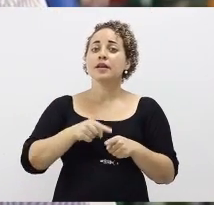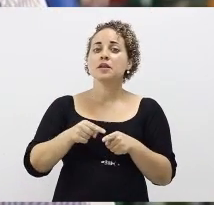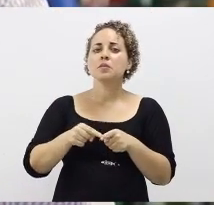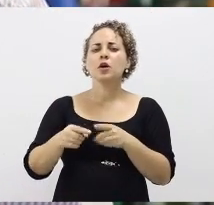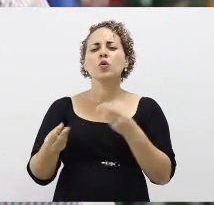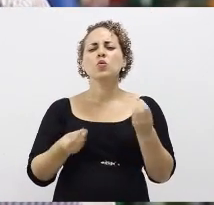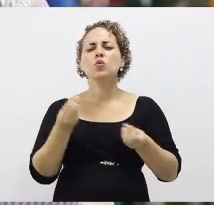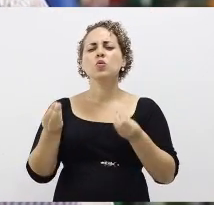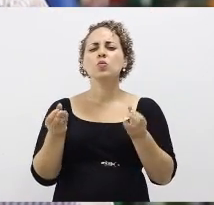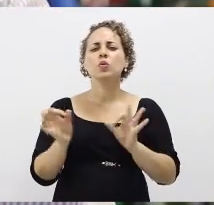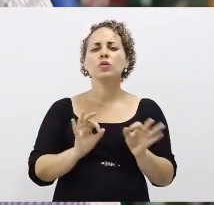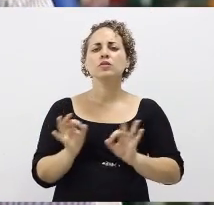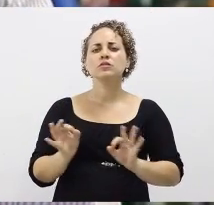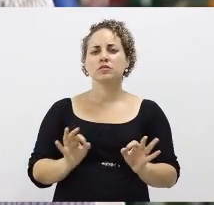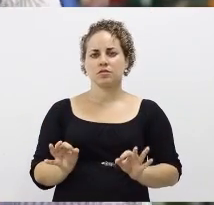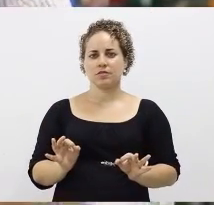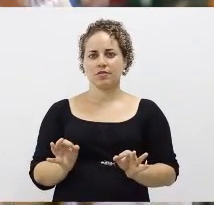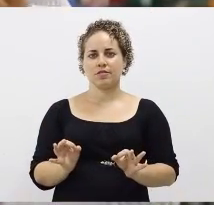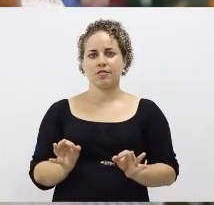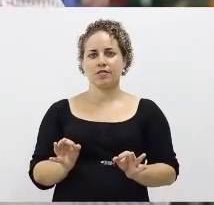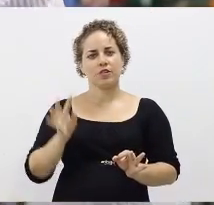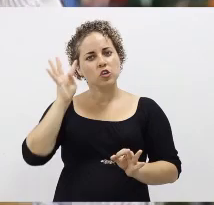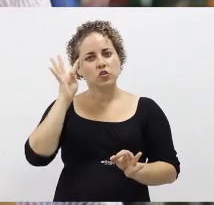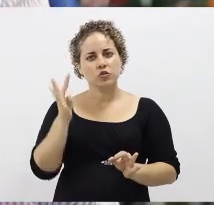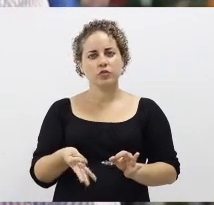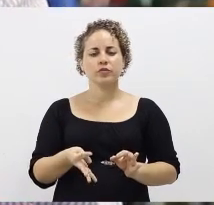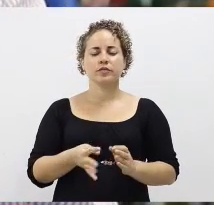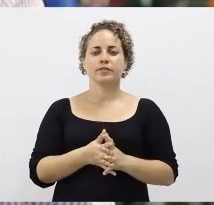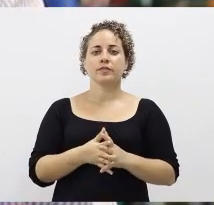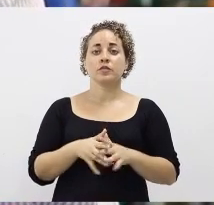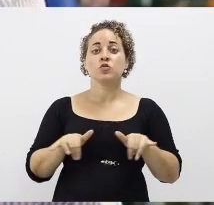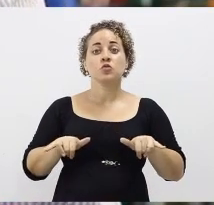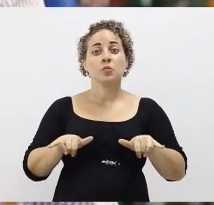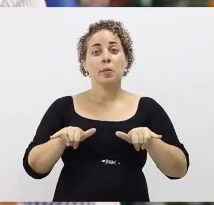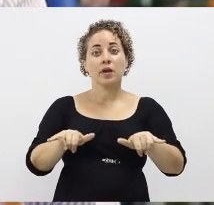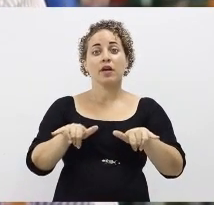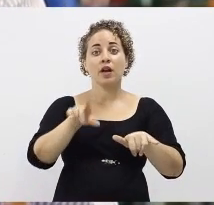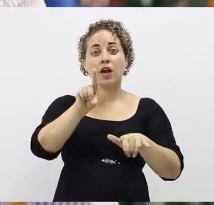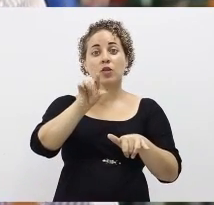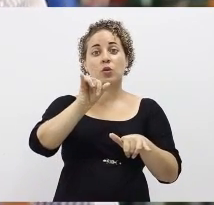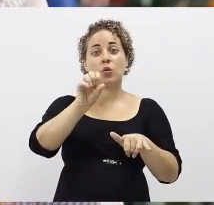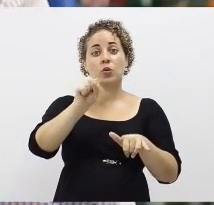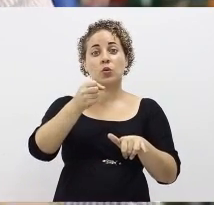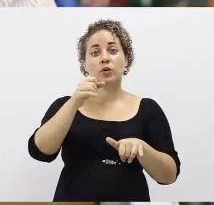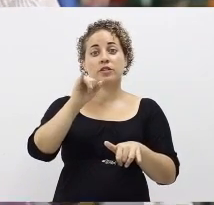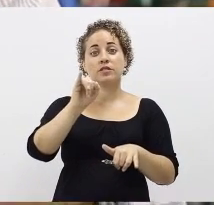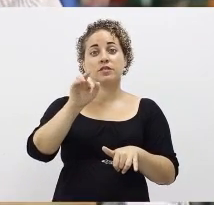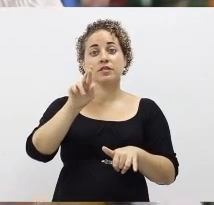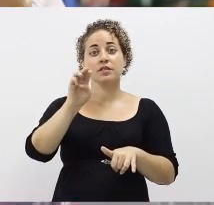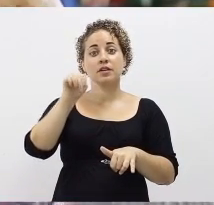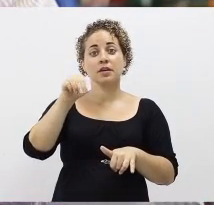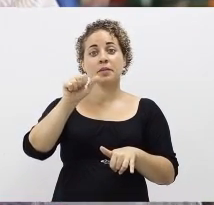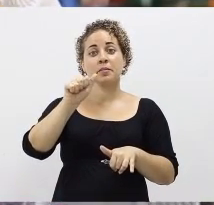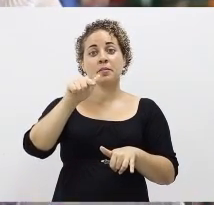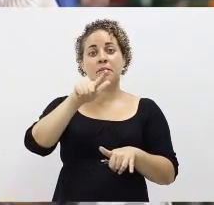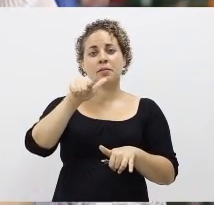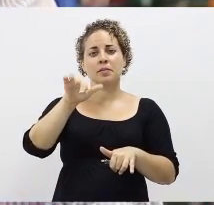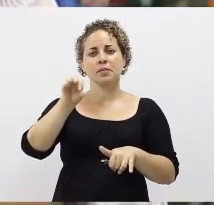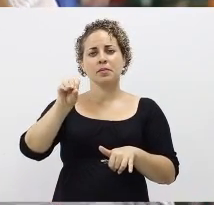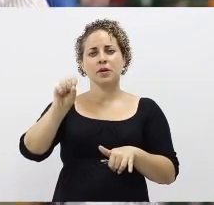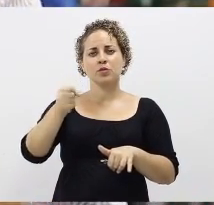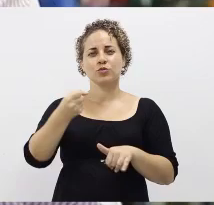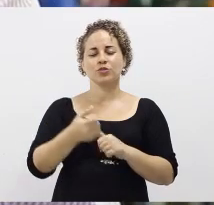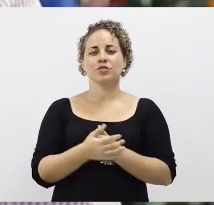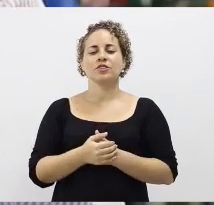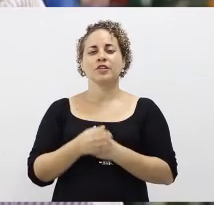como nós vamos poder fazer? O nosso supermercado Dois Irmãos vai poder fazer para melhorar e para